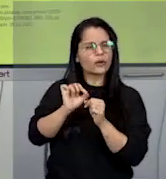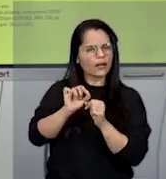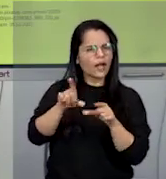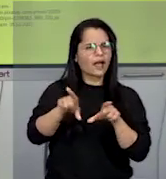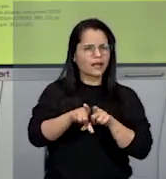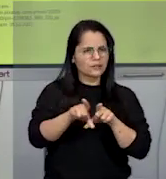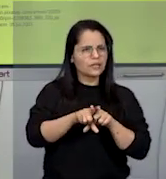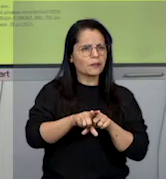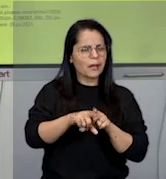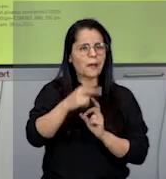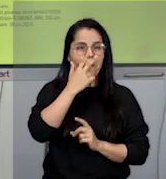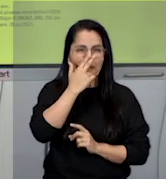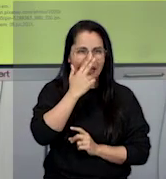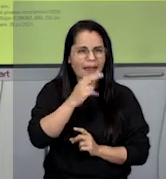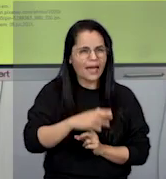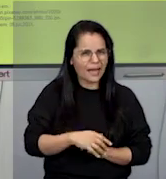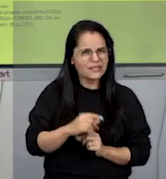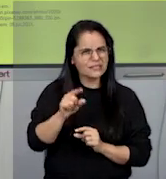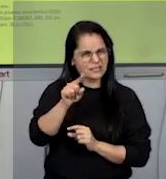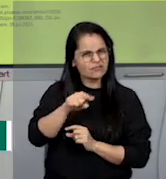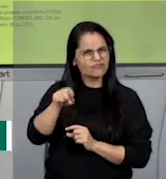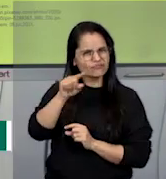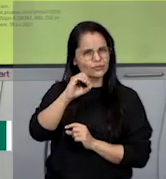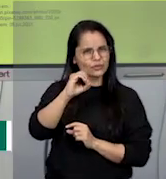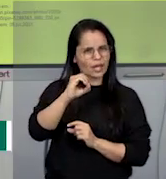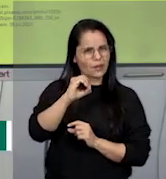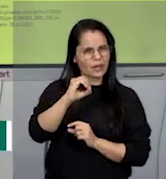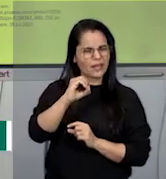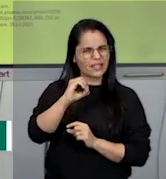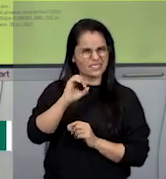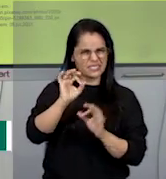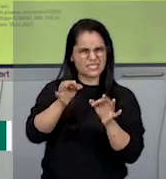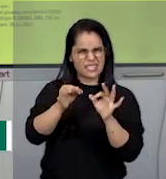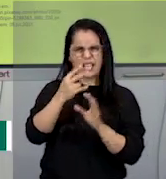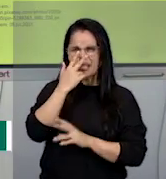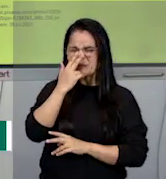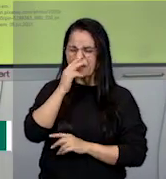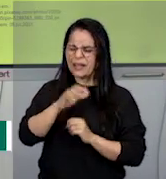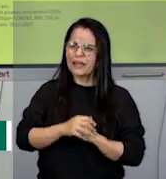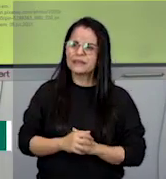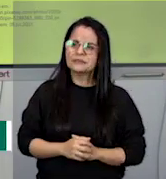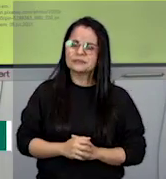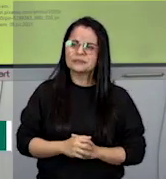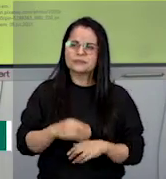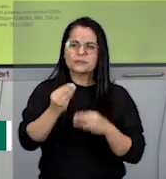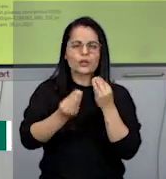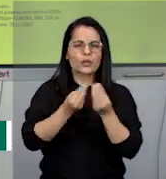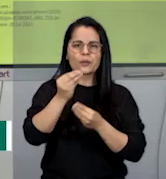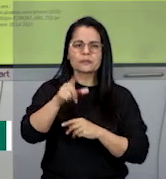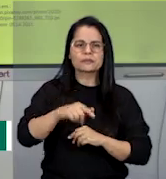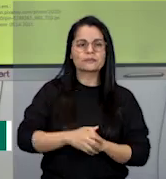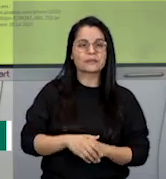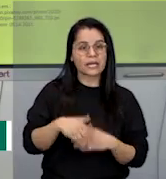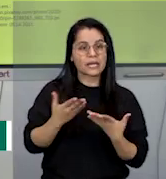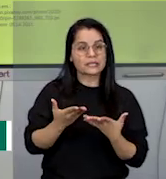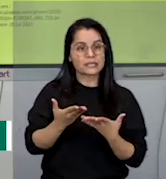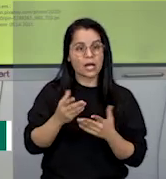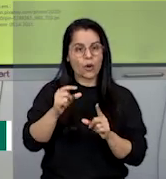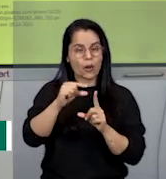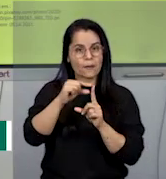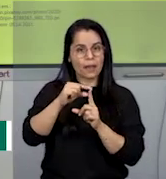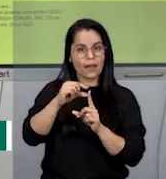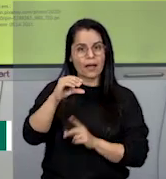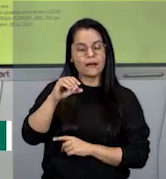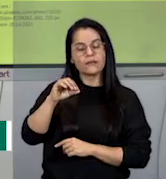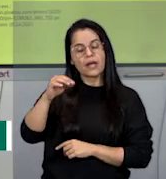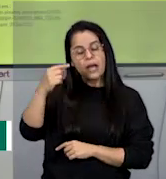Ela remete à cabeça, né? do ser humano, a cabeça do ser vivo, né? Então a palavra